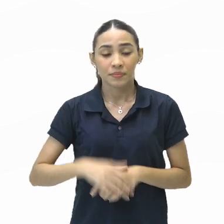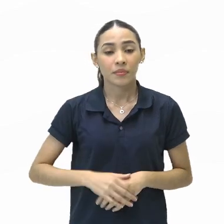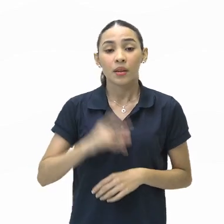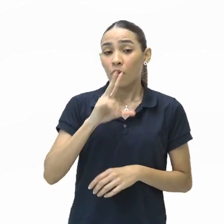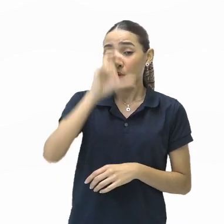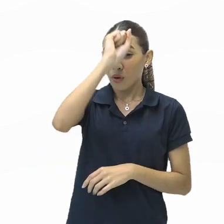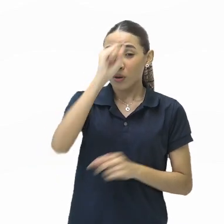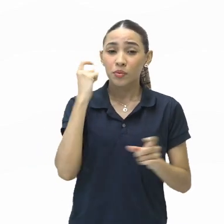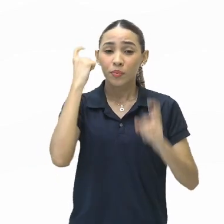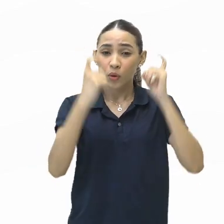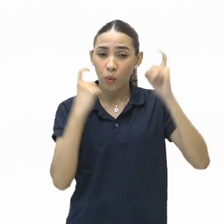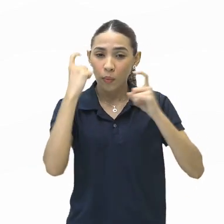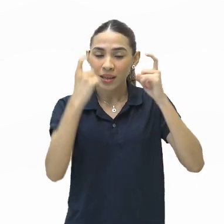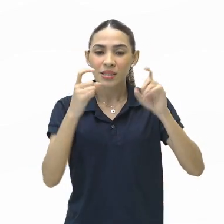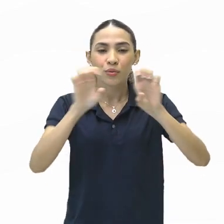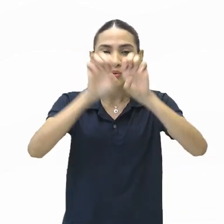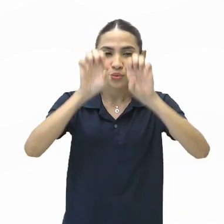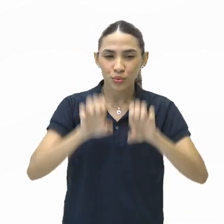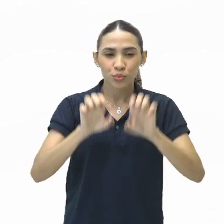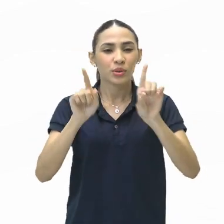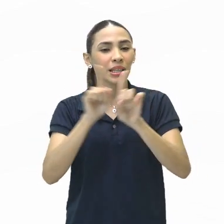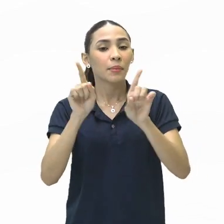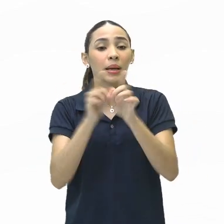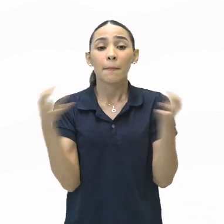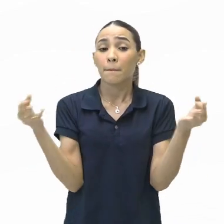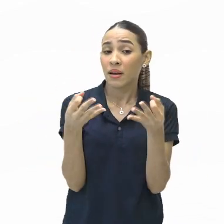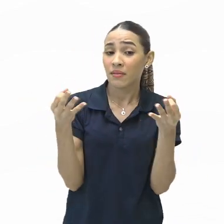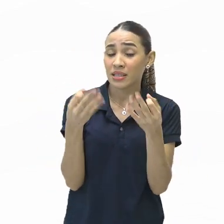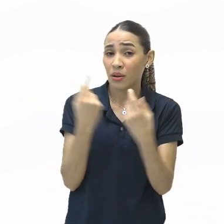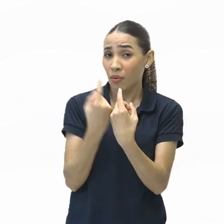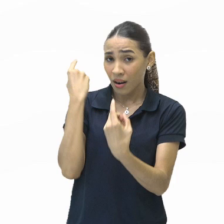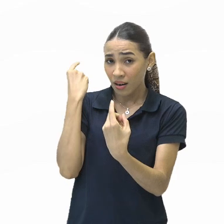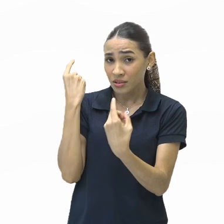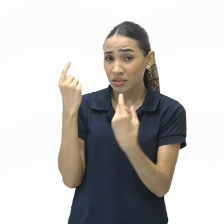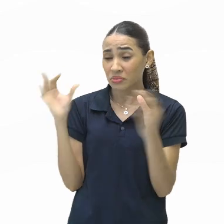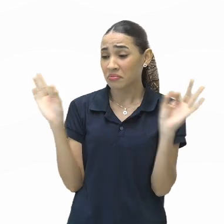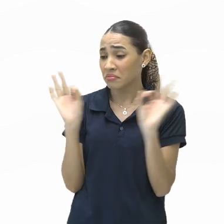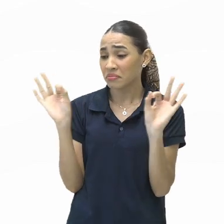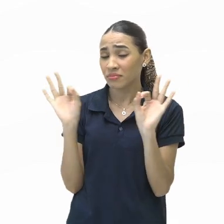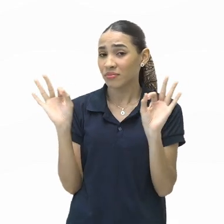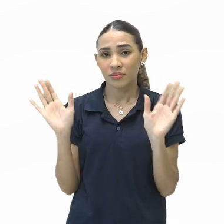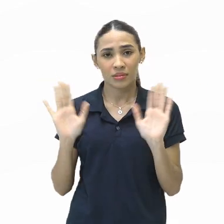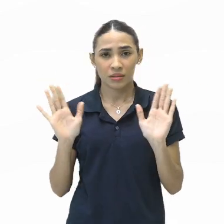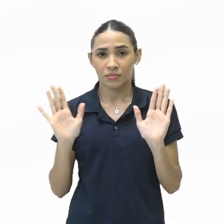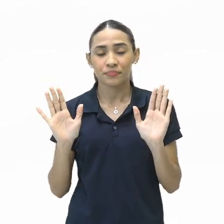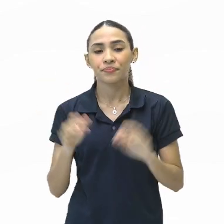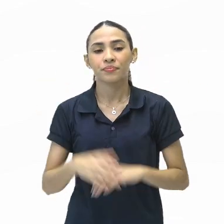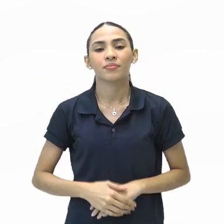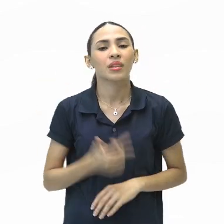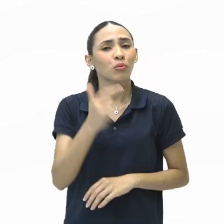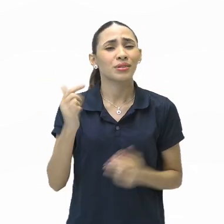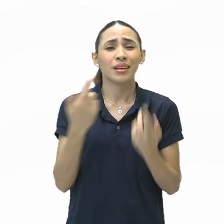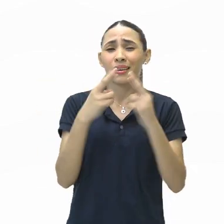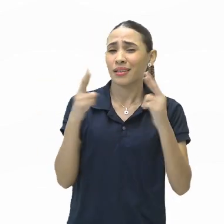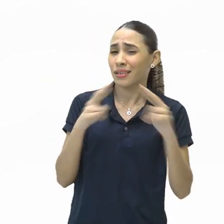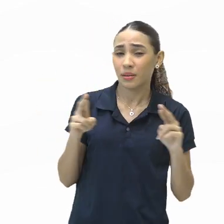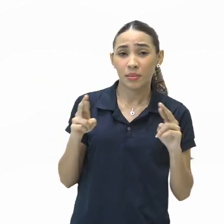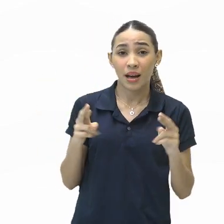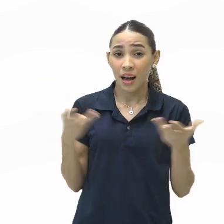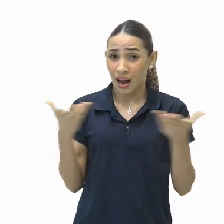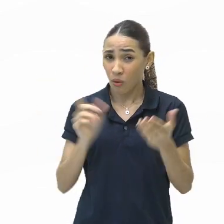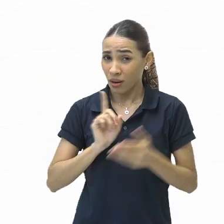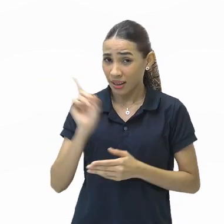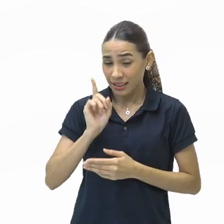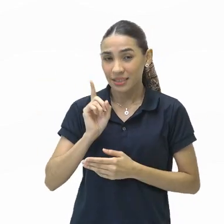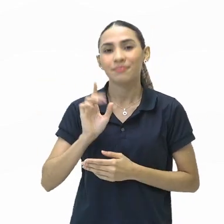forte preocupação com a estética e a perfeição, coisa que antes eles não estavam querendo a questão da estética, né? Não tinha rima, essas coisas.